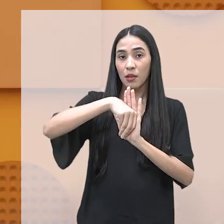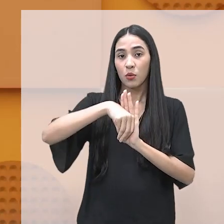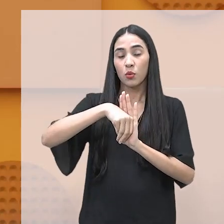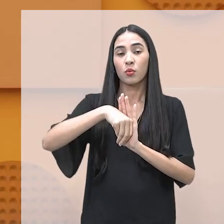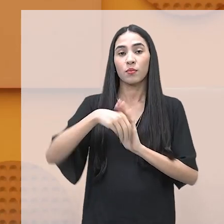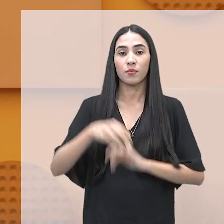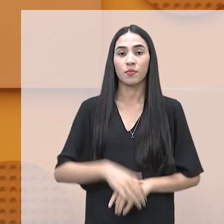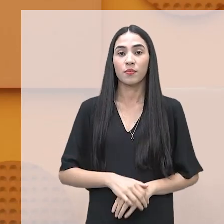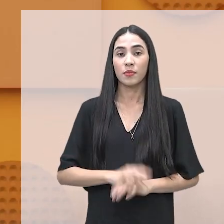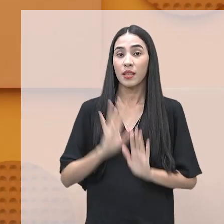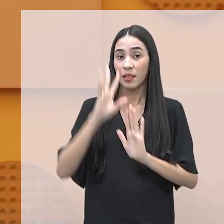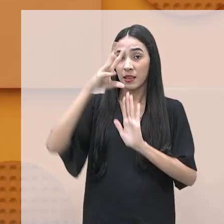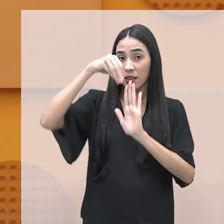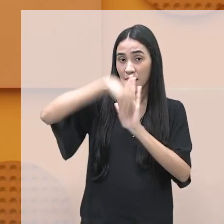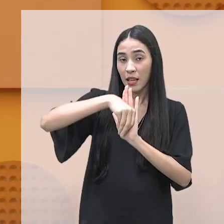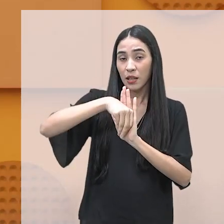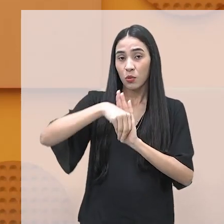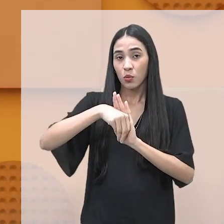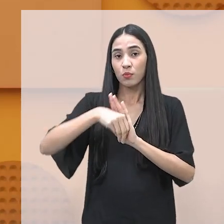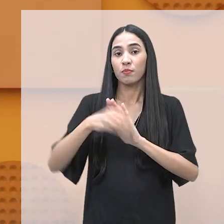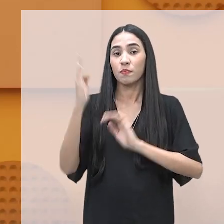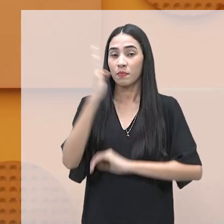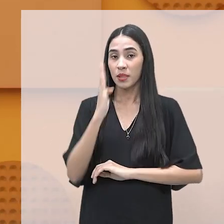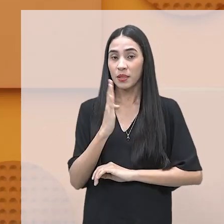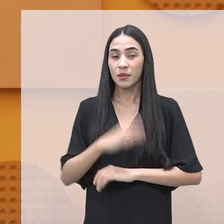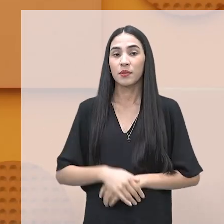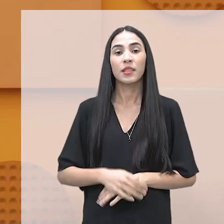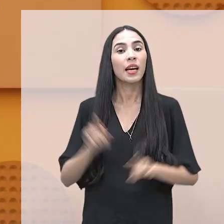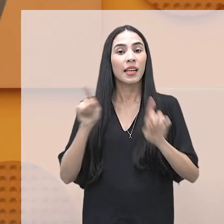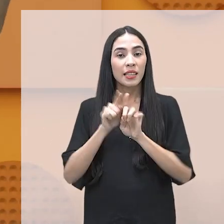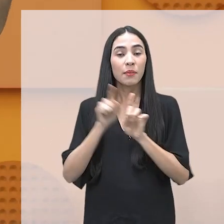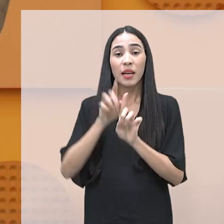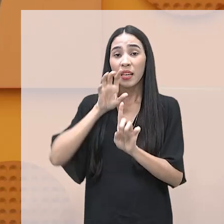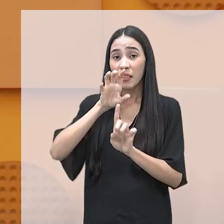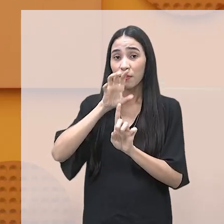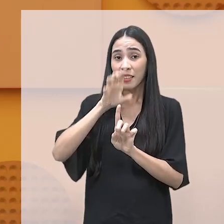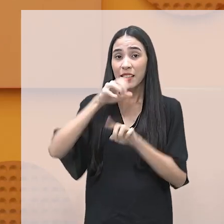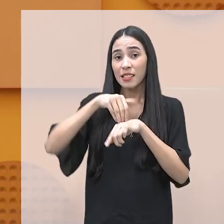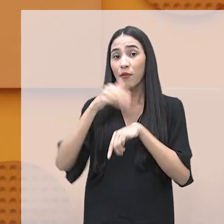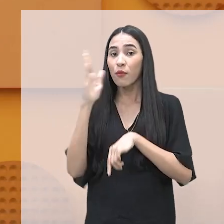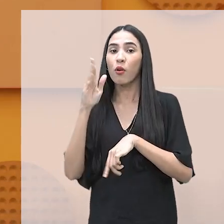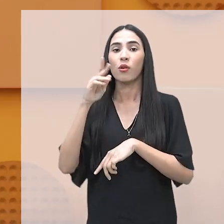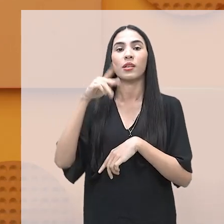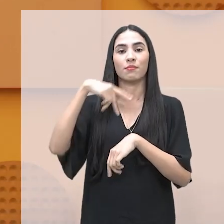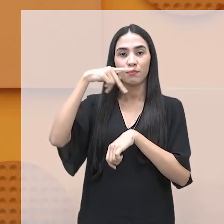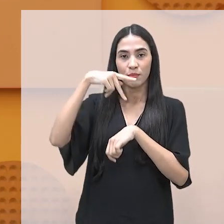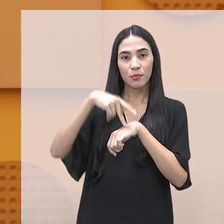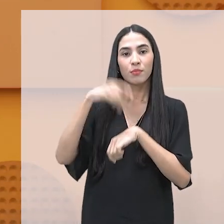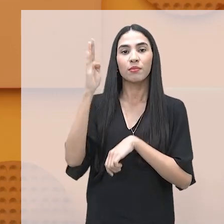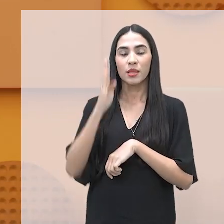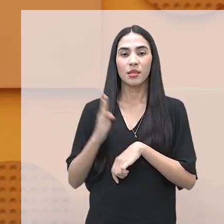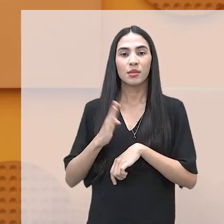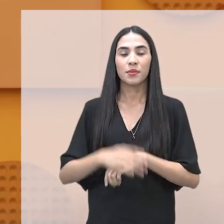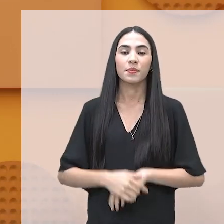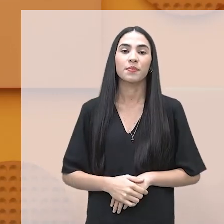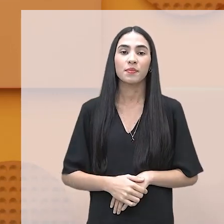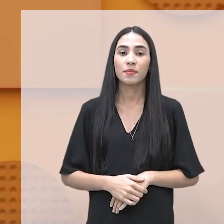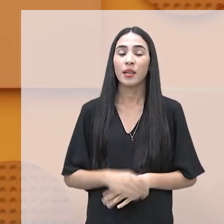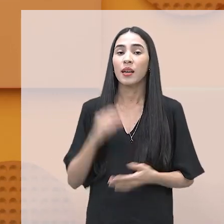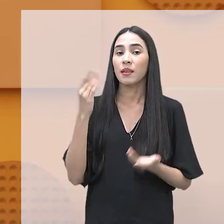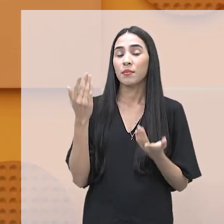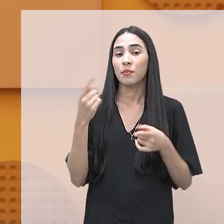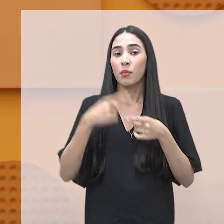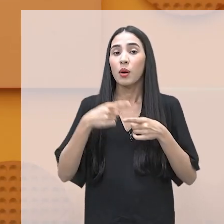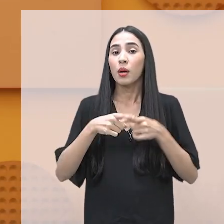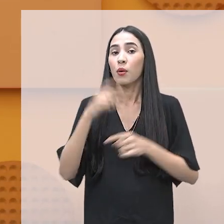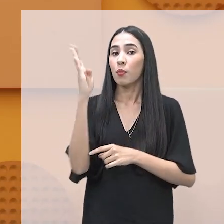uma vez, de dentro do território brasileiro, e pressões externas, de fora do território brasileiro. Até porque o Brasil